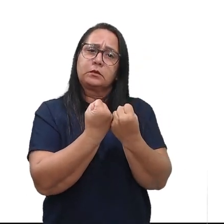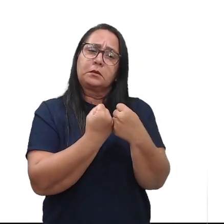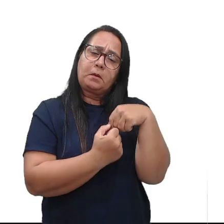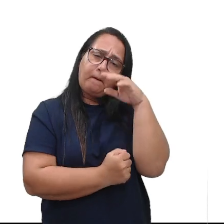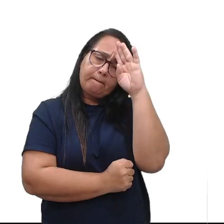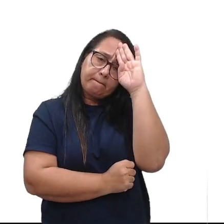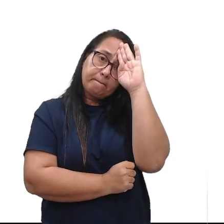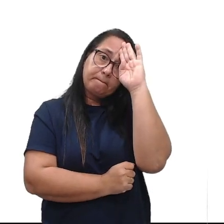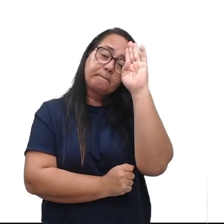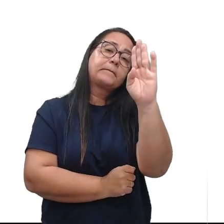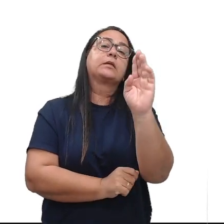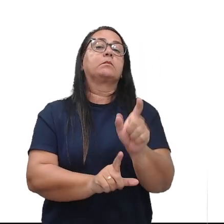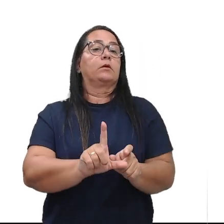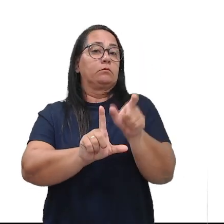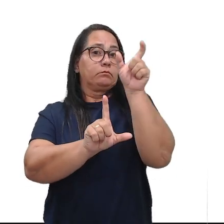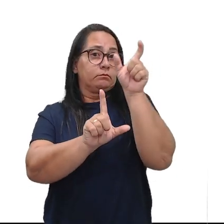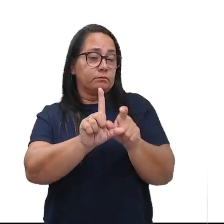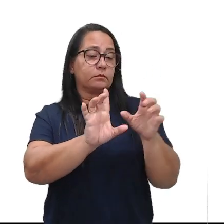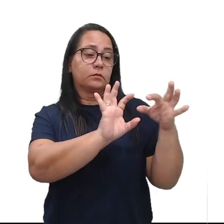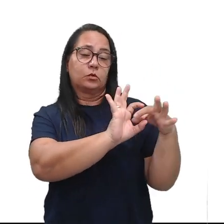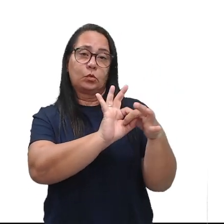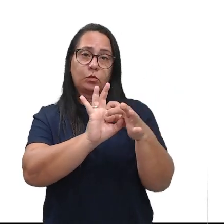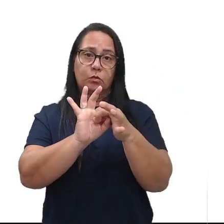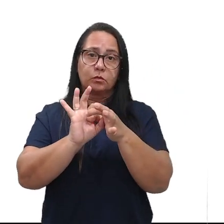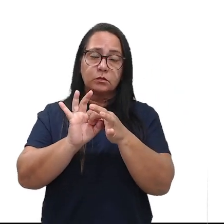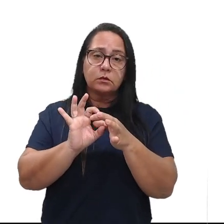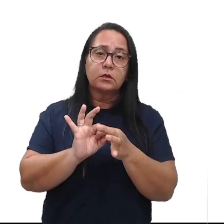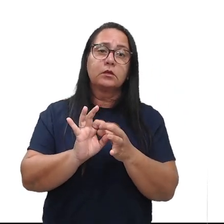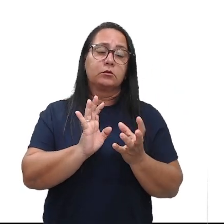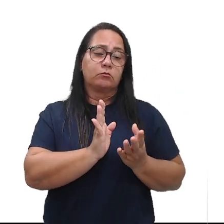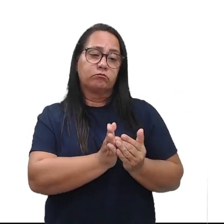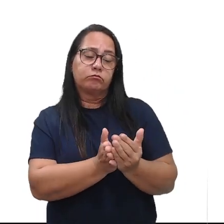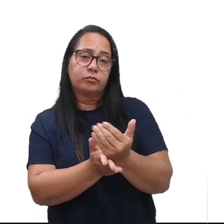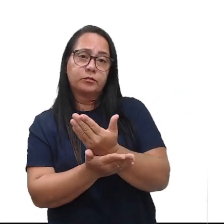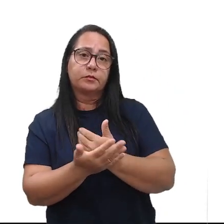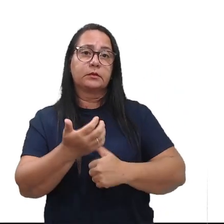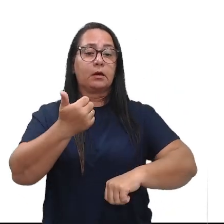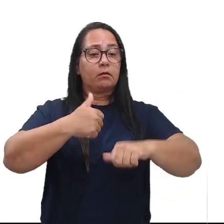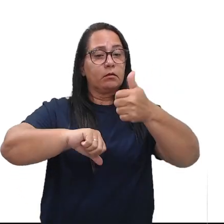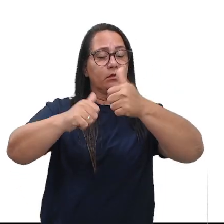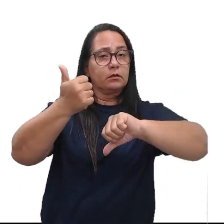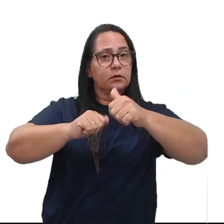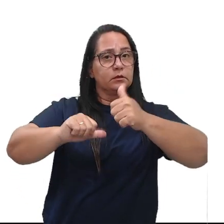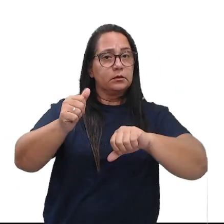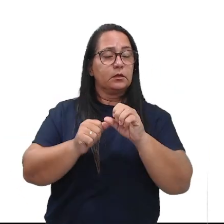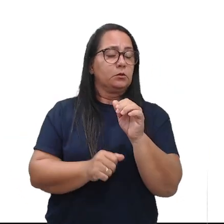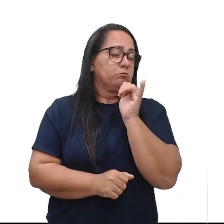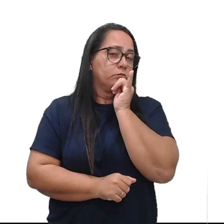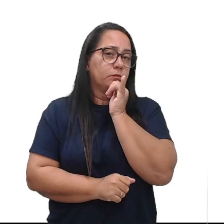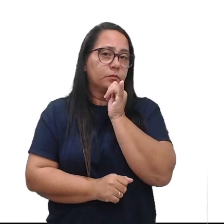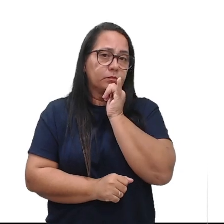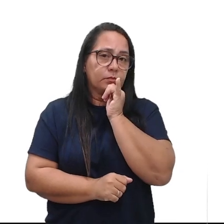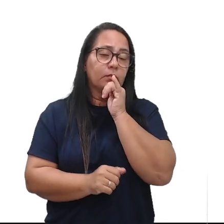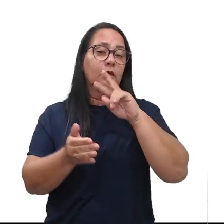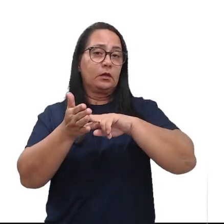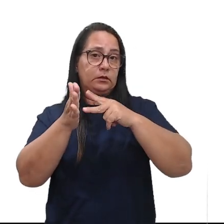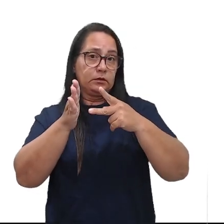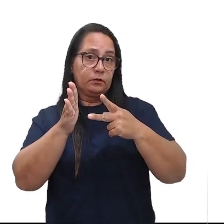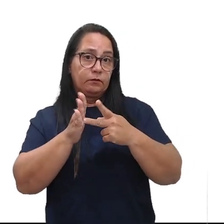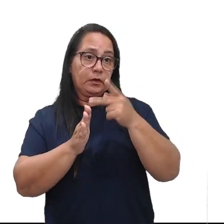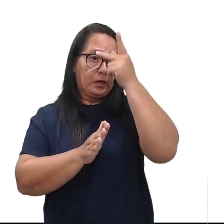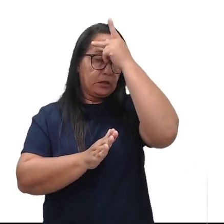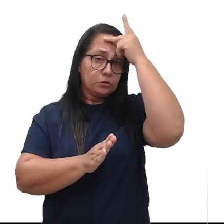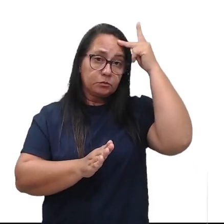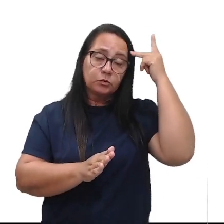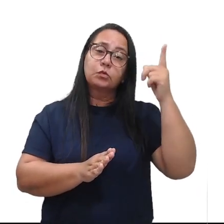principal do contexto do dado discurso a ser analisado. Ou seja, a sociedade